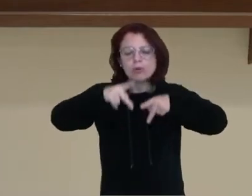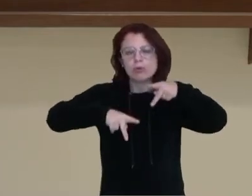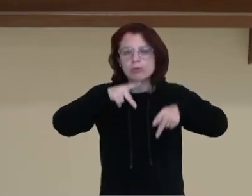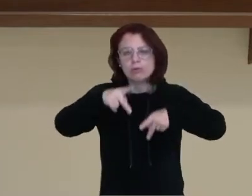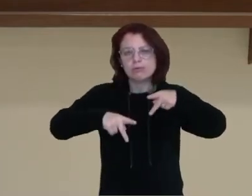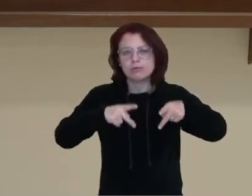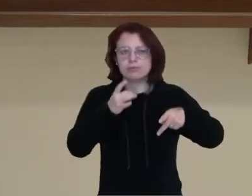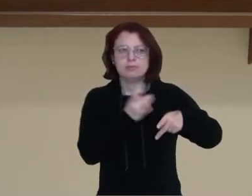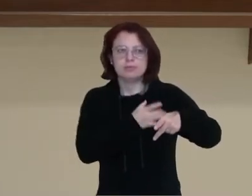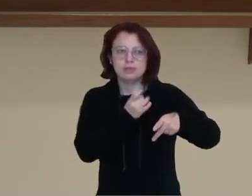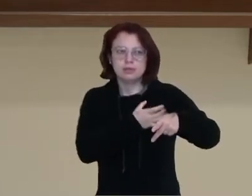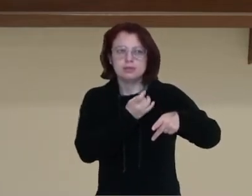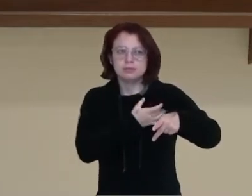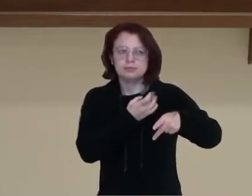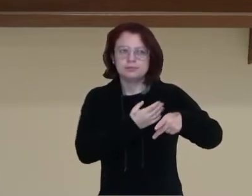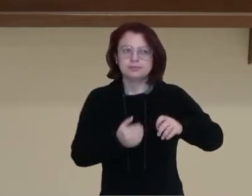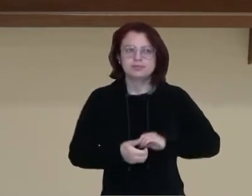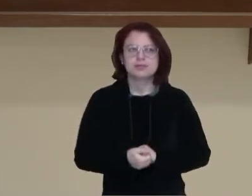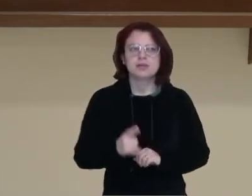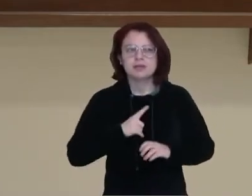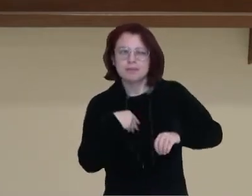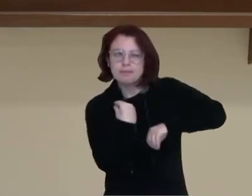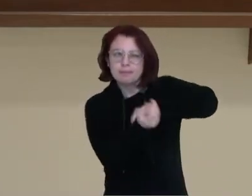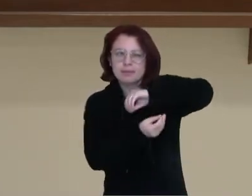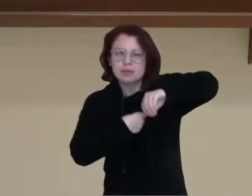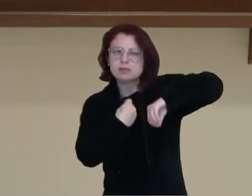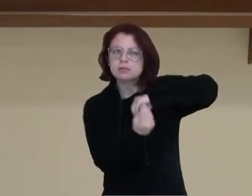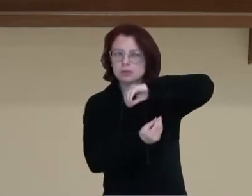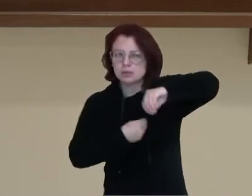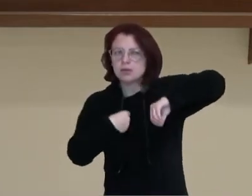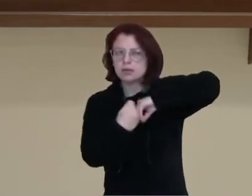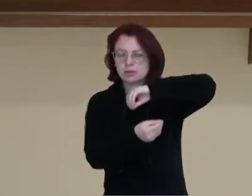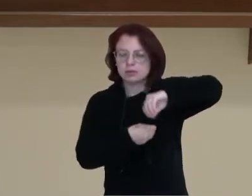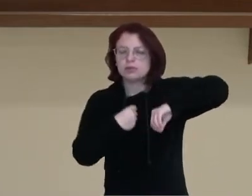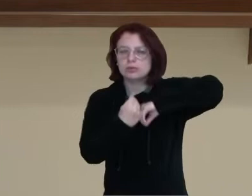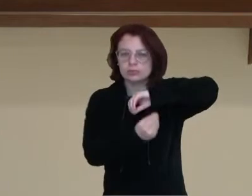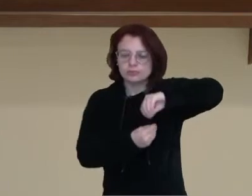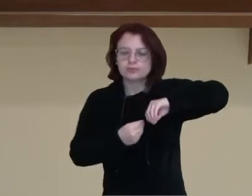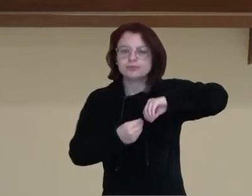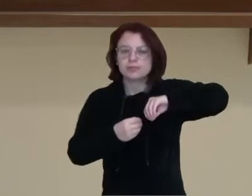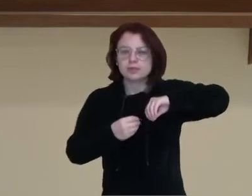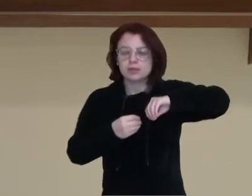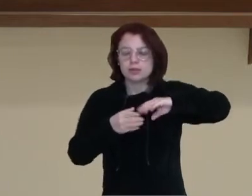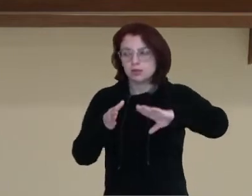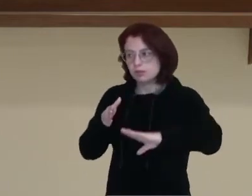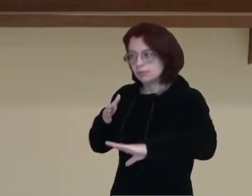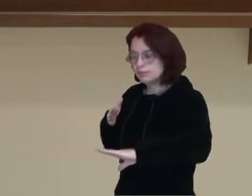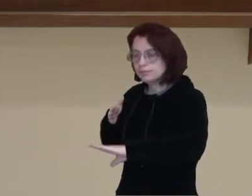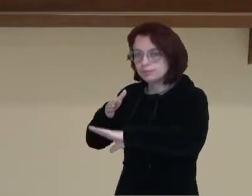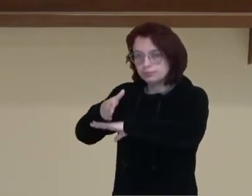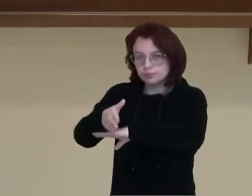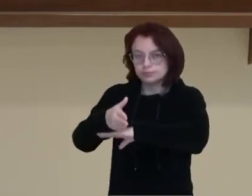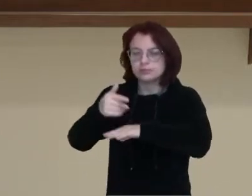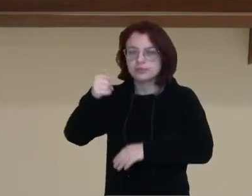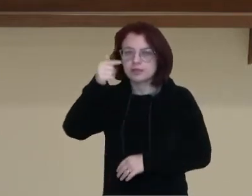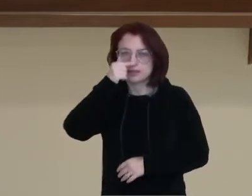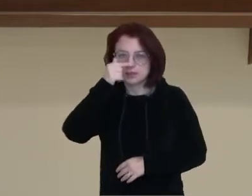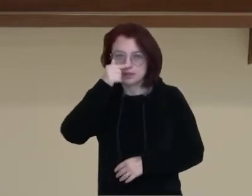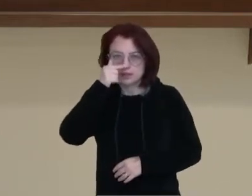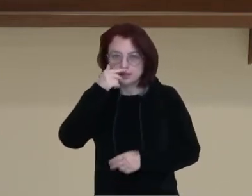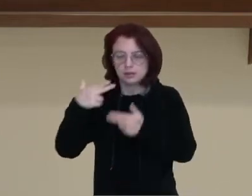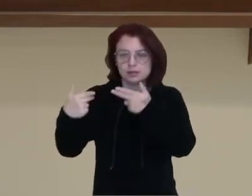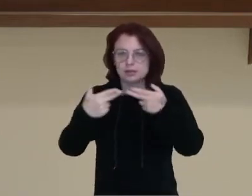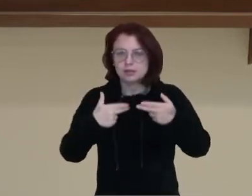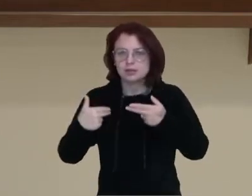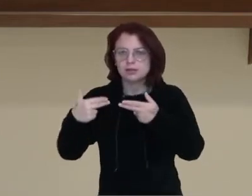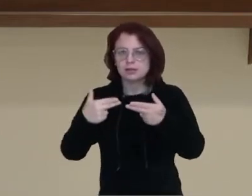cidade de Persépolis, eles acabam se misturando, tanto que quando eles entraram em guerra com os gregos, eles são chamados de guerra médica, e não tem nada a ver